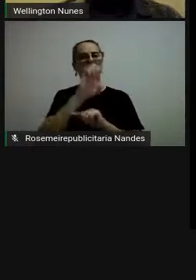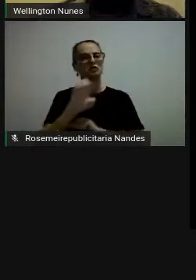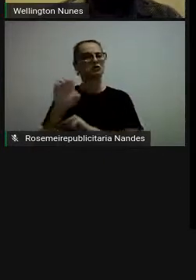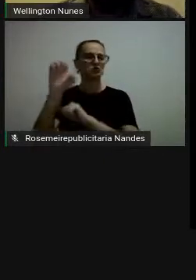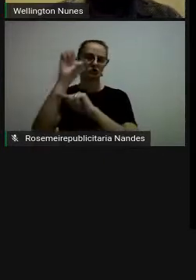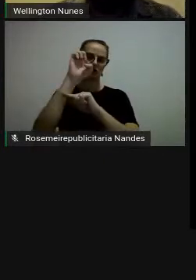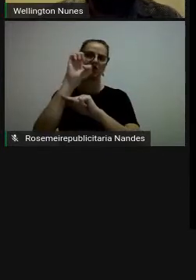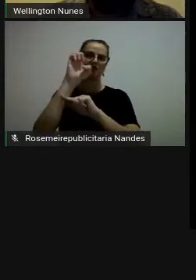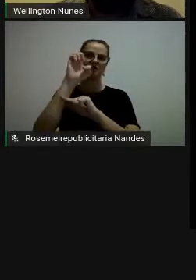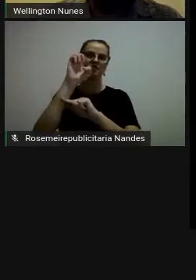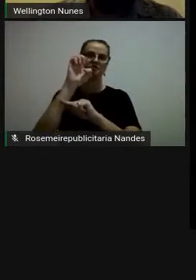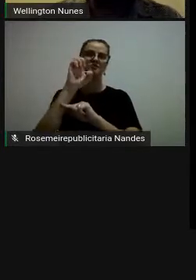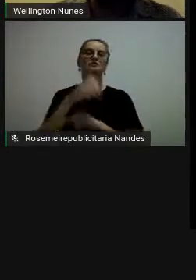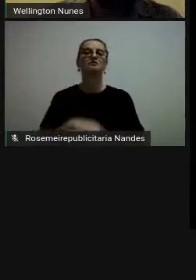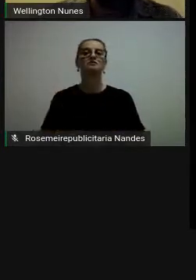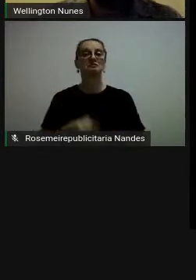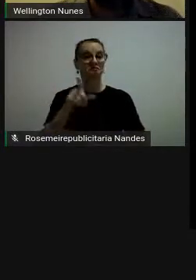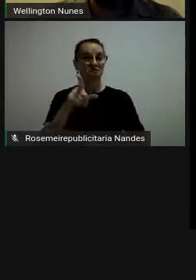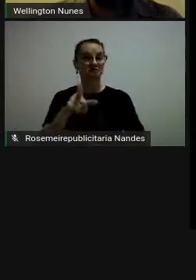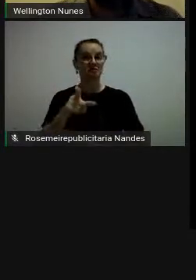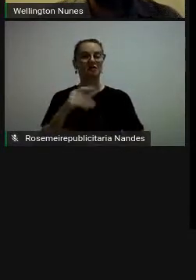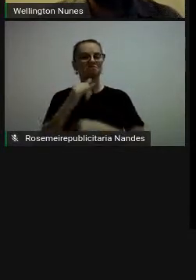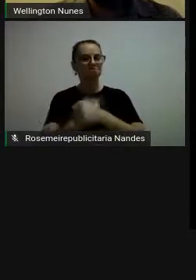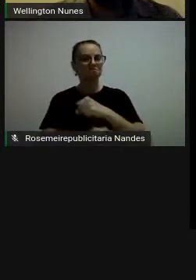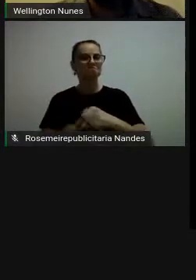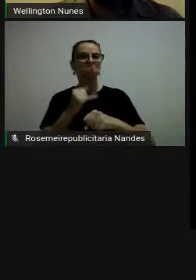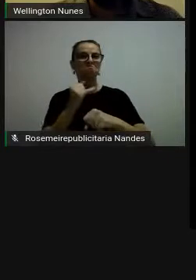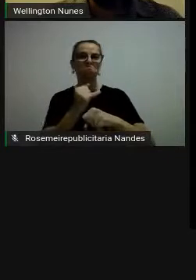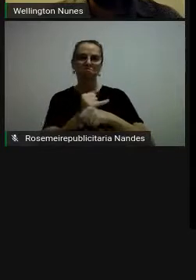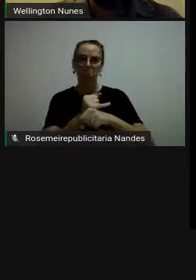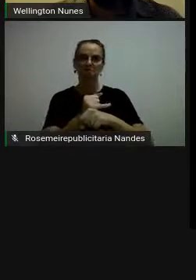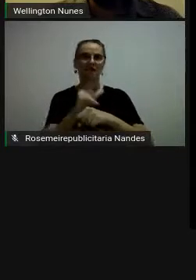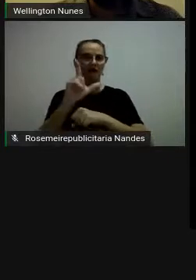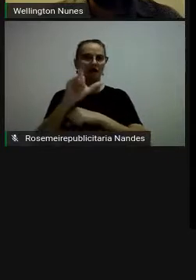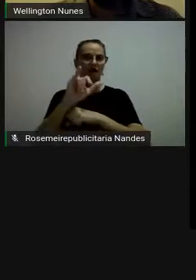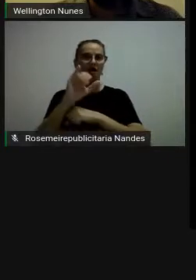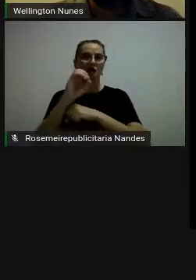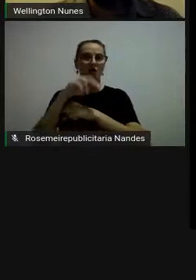consegue, além de acessar online, também fazer download